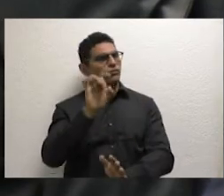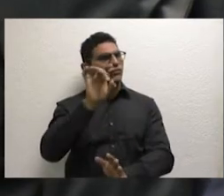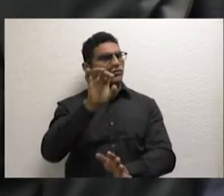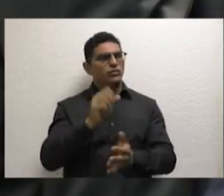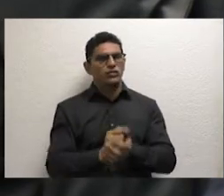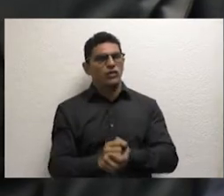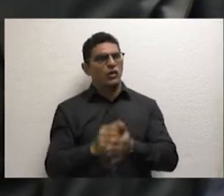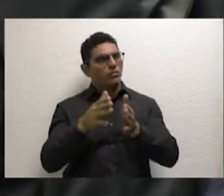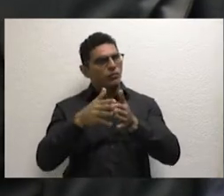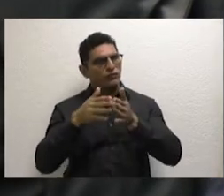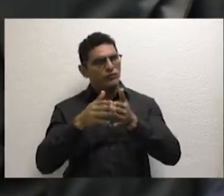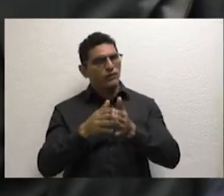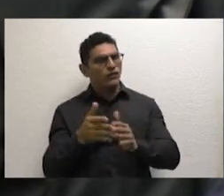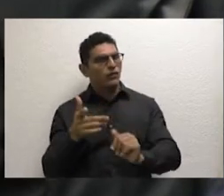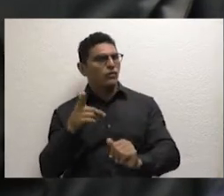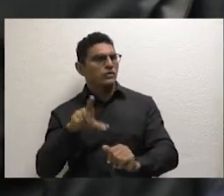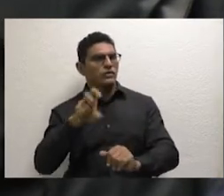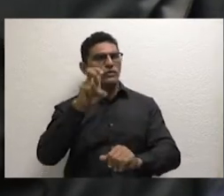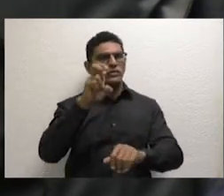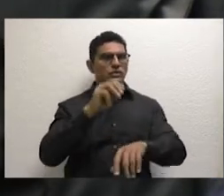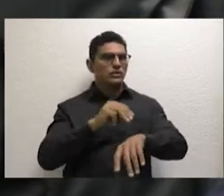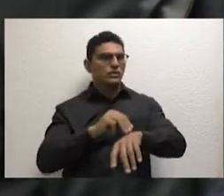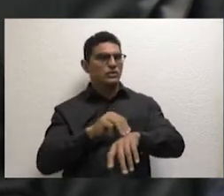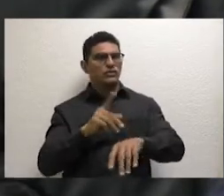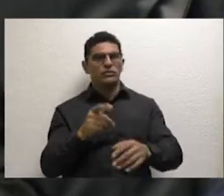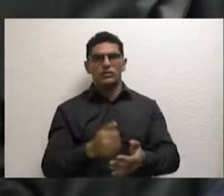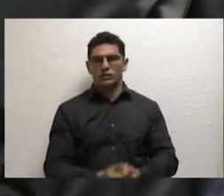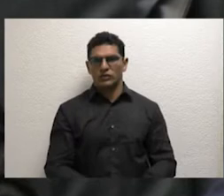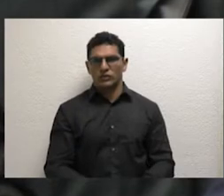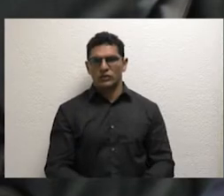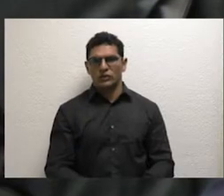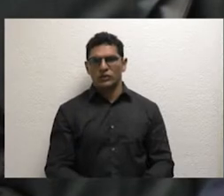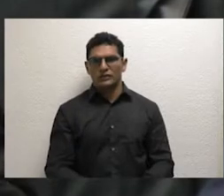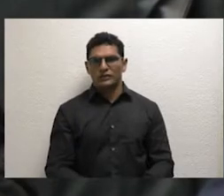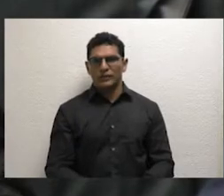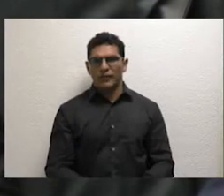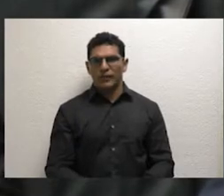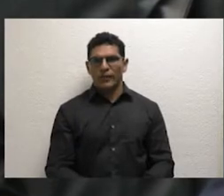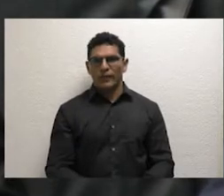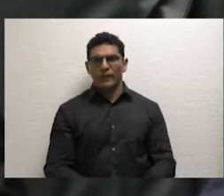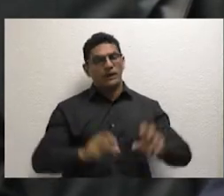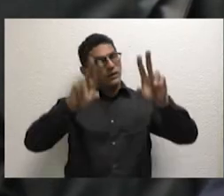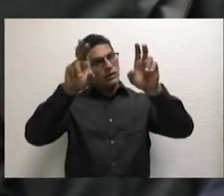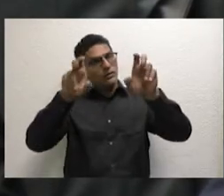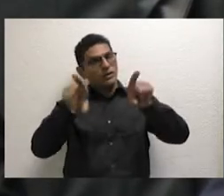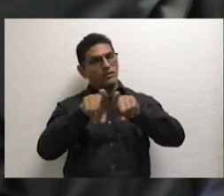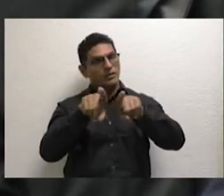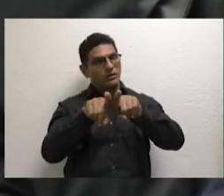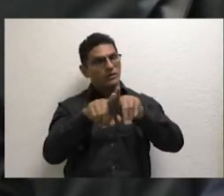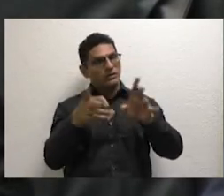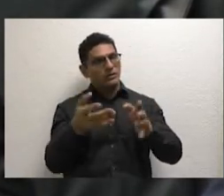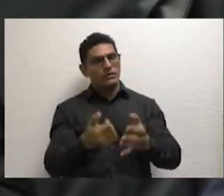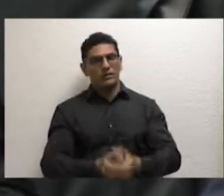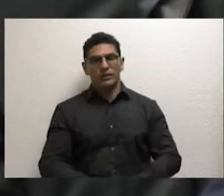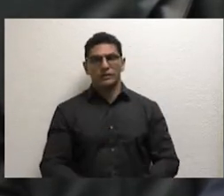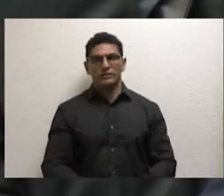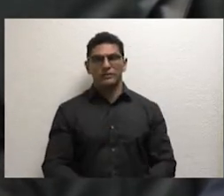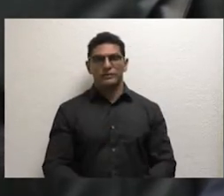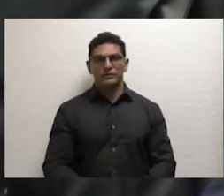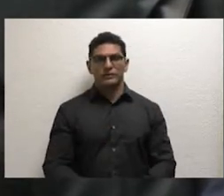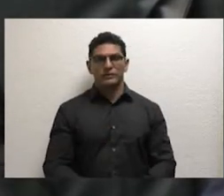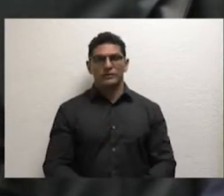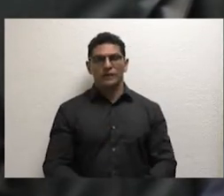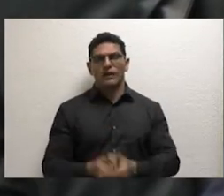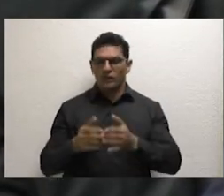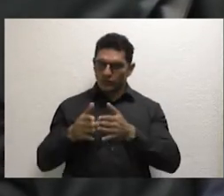utilizar o tempo necessário e nos ater ao tema ao tema que está sendo abordado são as nossas